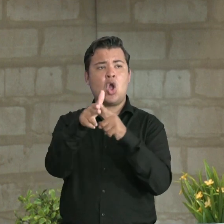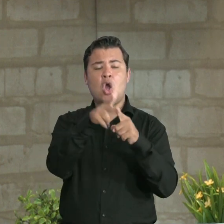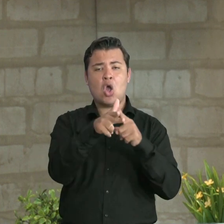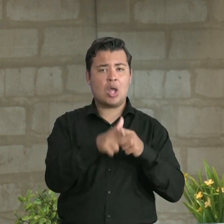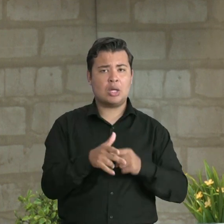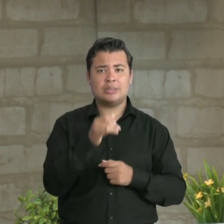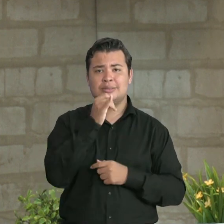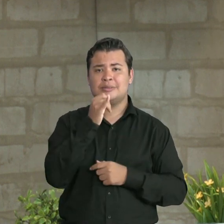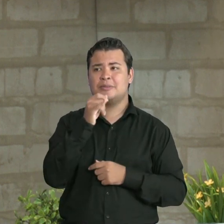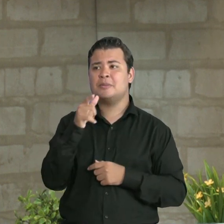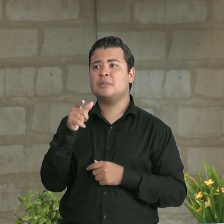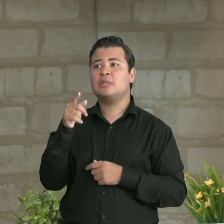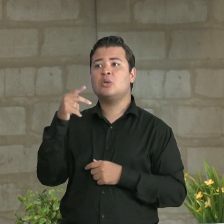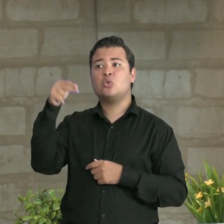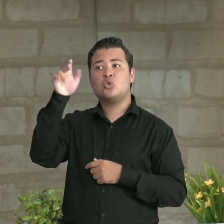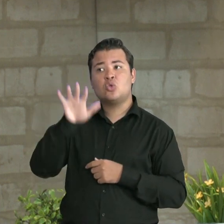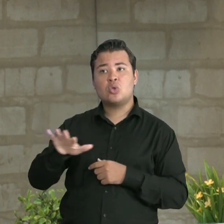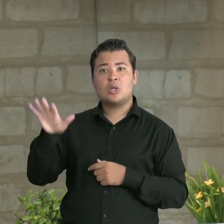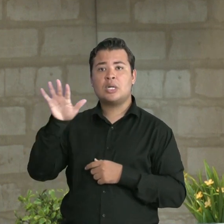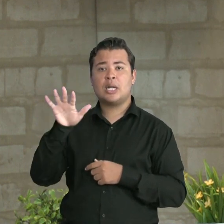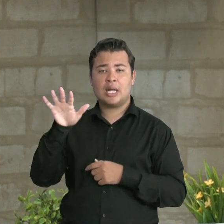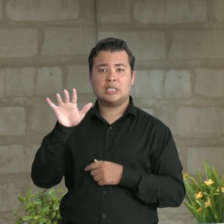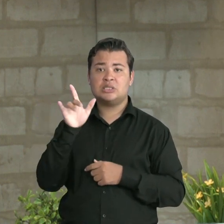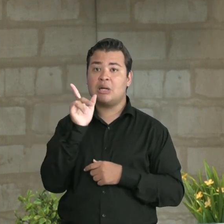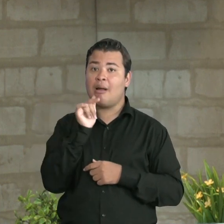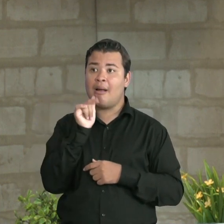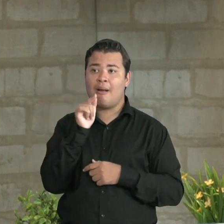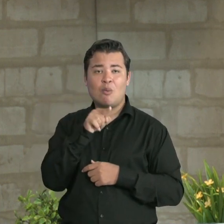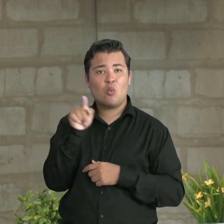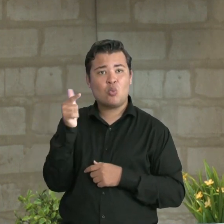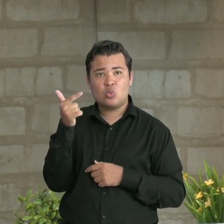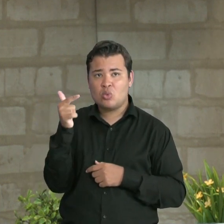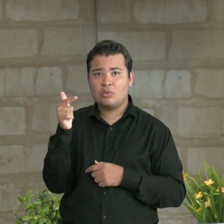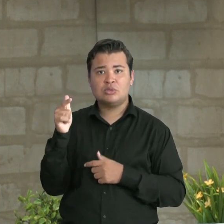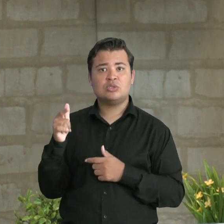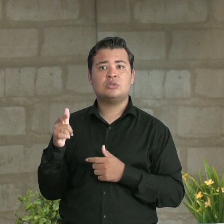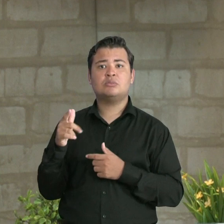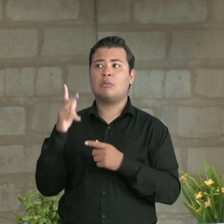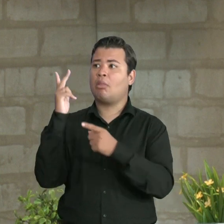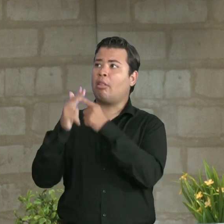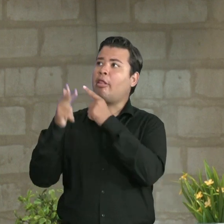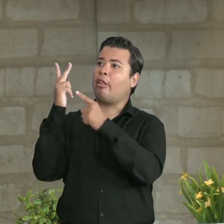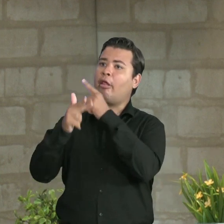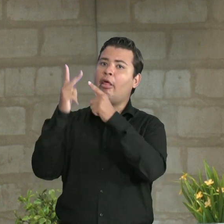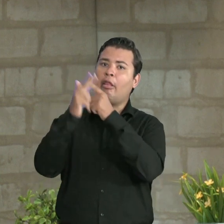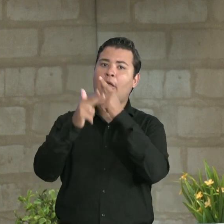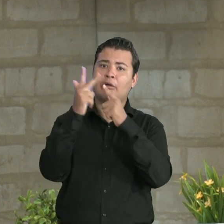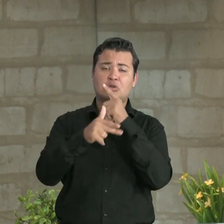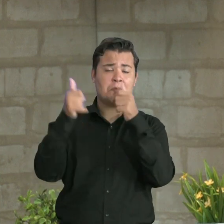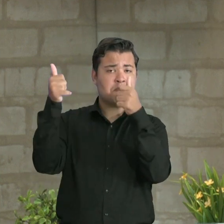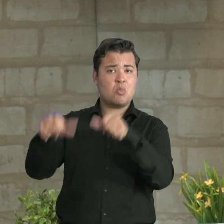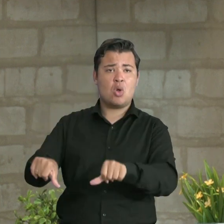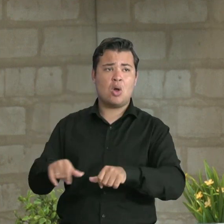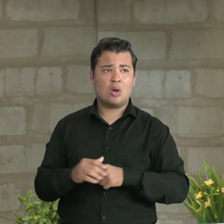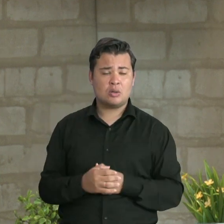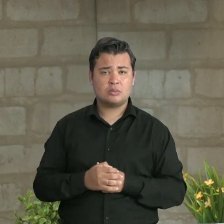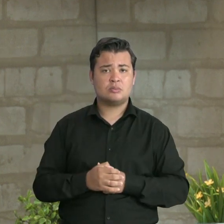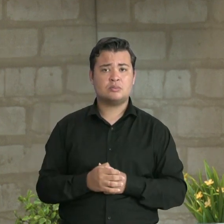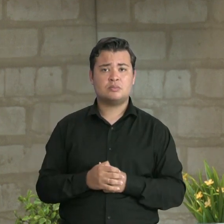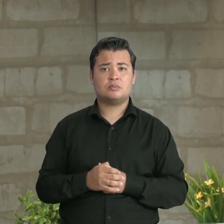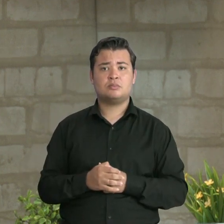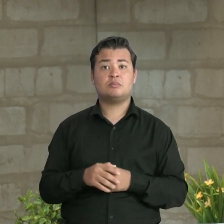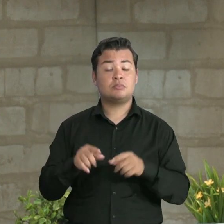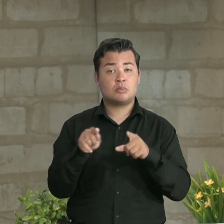para milhares de pessoas no Nordeste que não tinham, e em todos os índices sociais nós pioramos. E o que é pior, as decorrências não